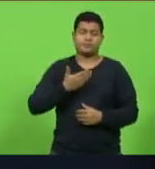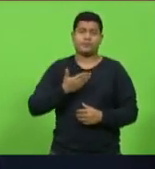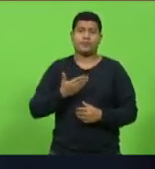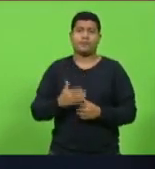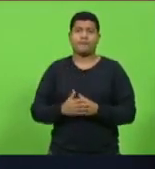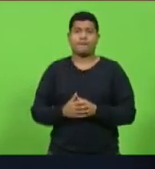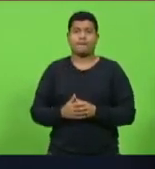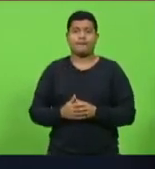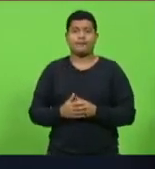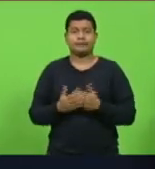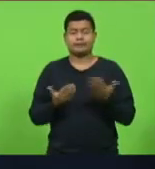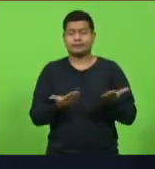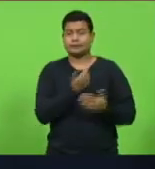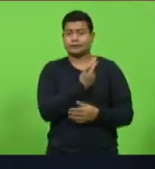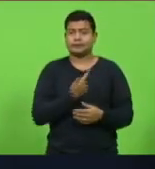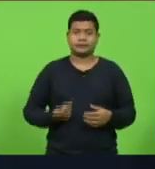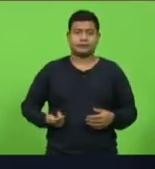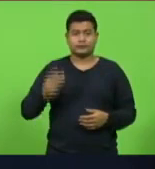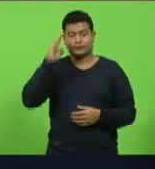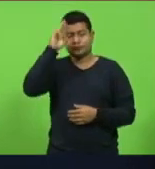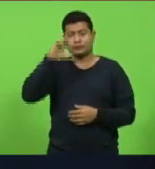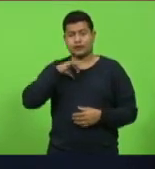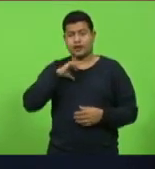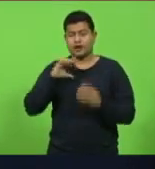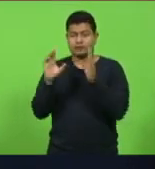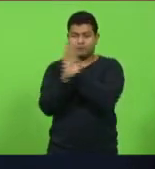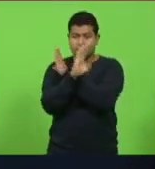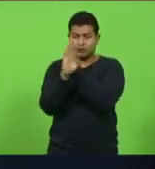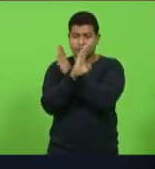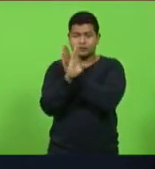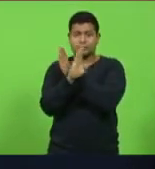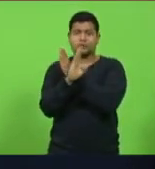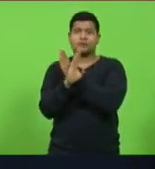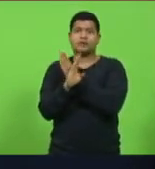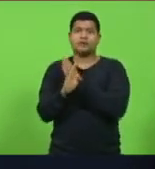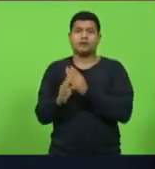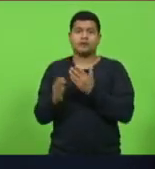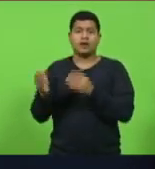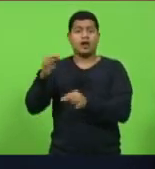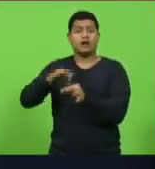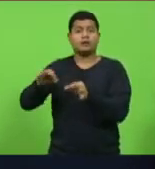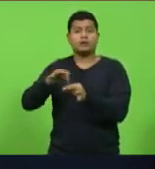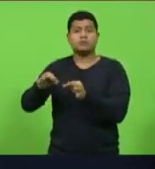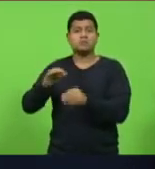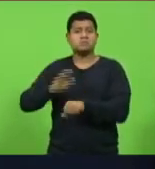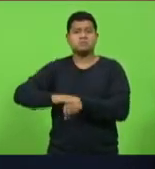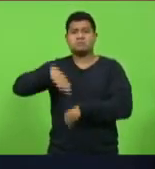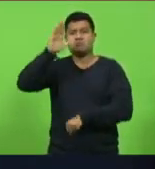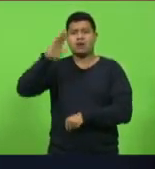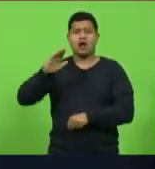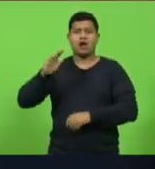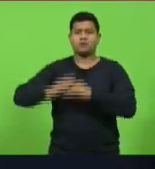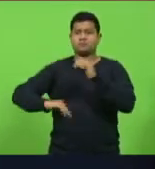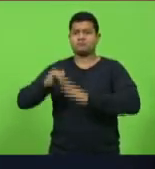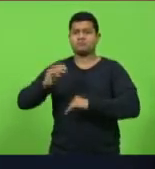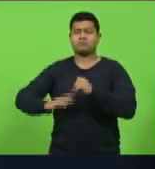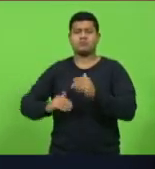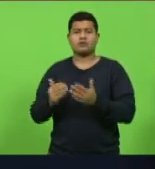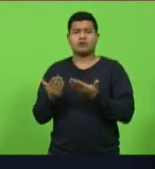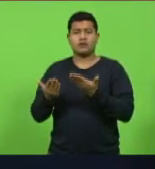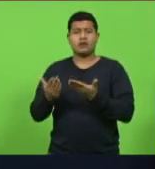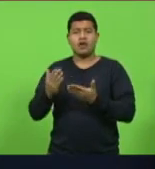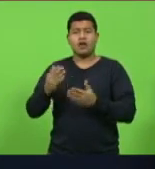o governador foi investigado e pelos órgãos mais competentes que nós temos no país